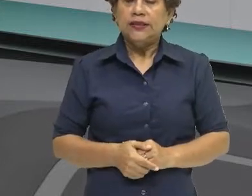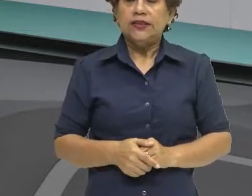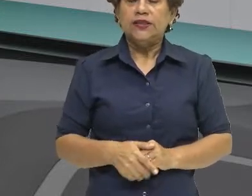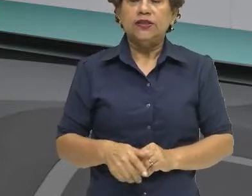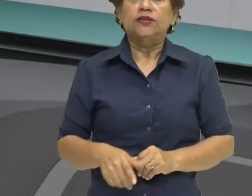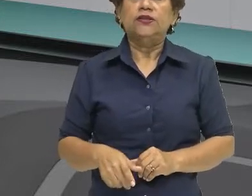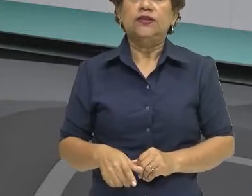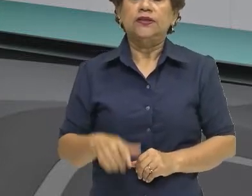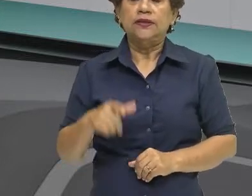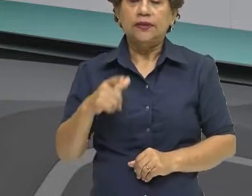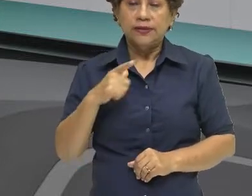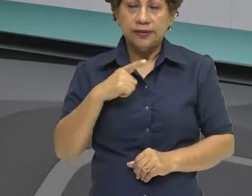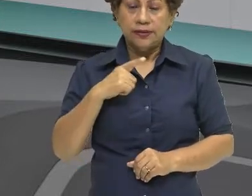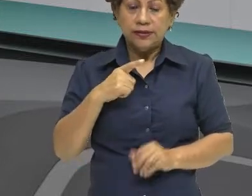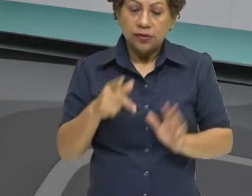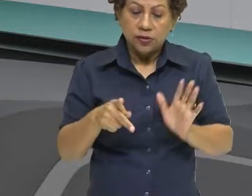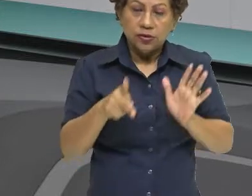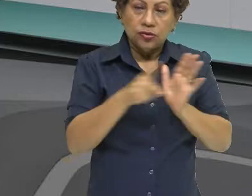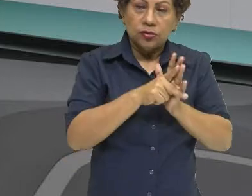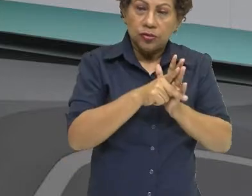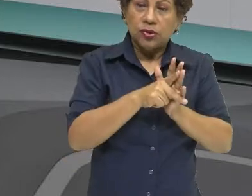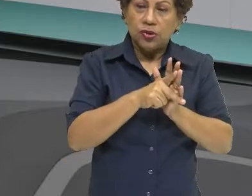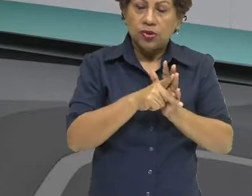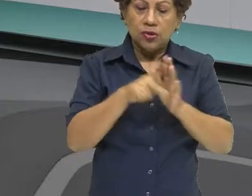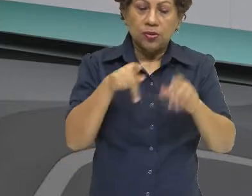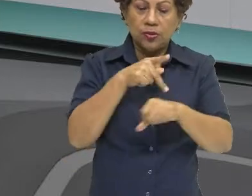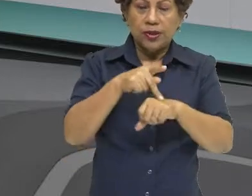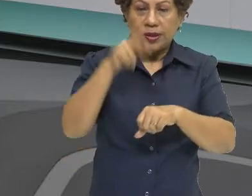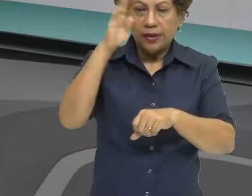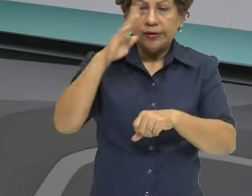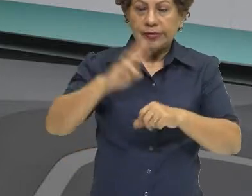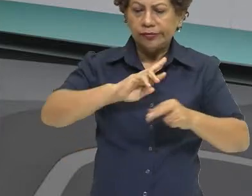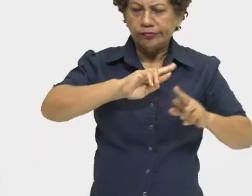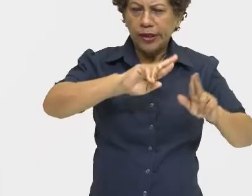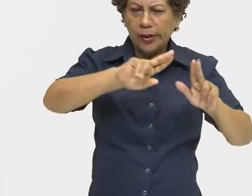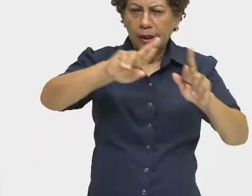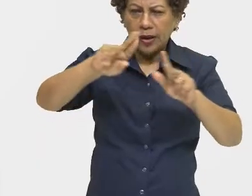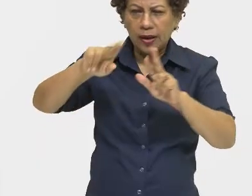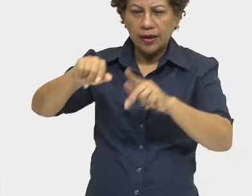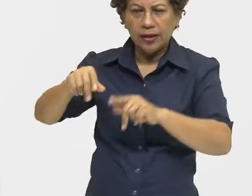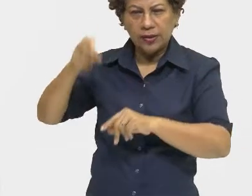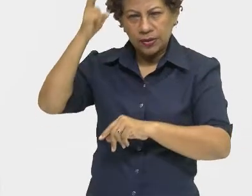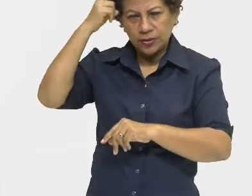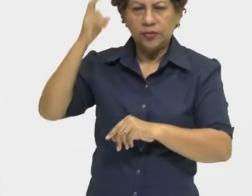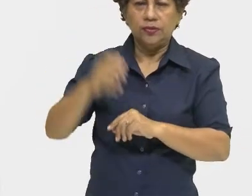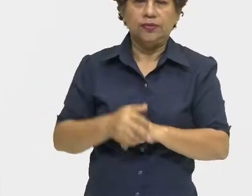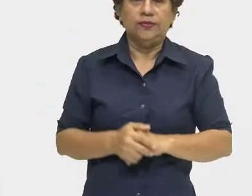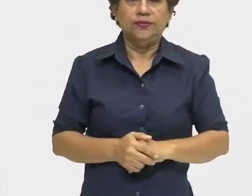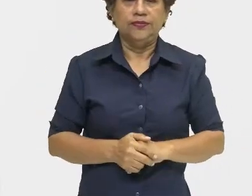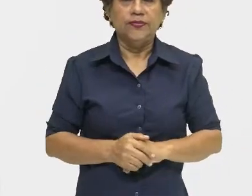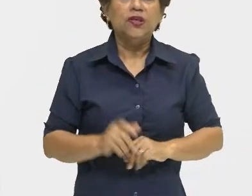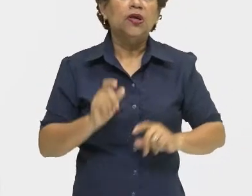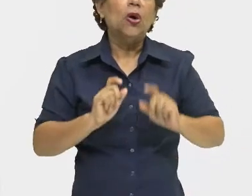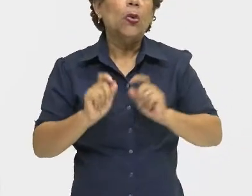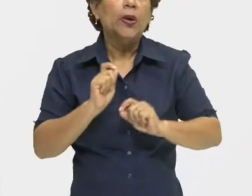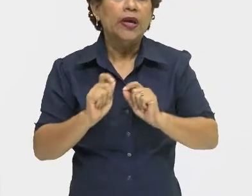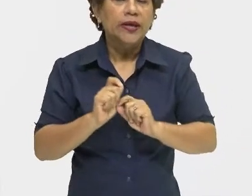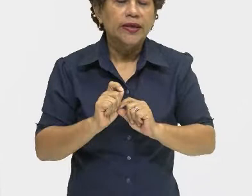são tão diferentes às vezes, né? Então, a cultura popular é uma forma de manifestação cultural